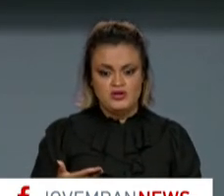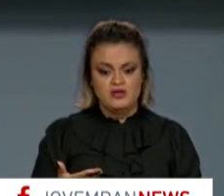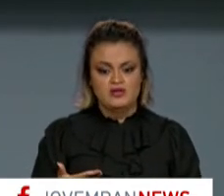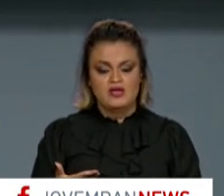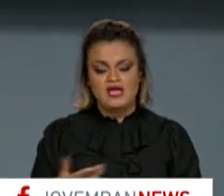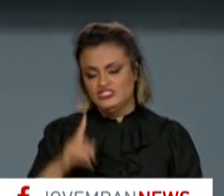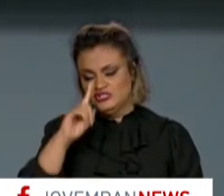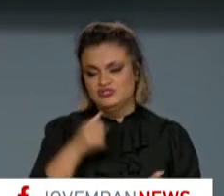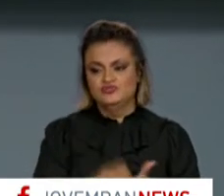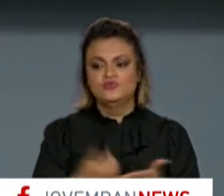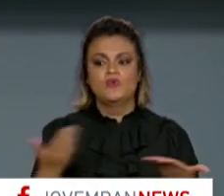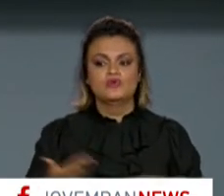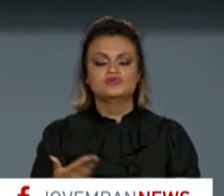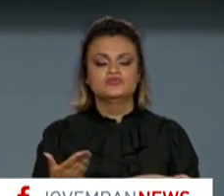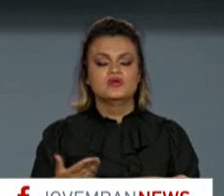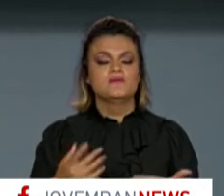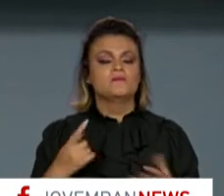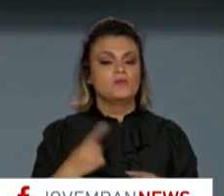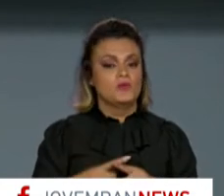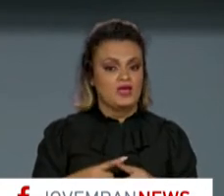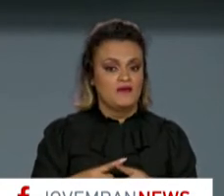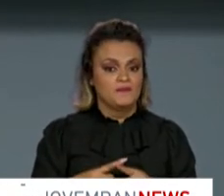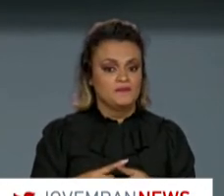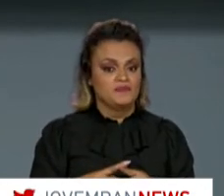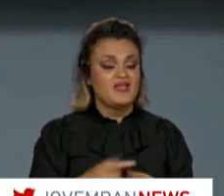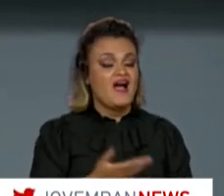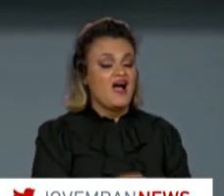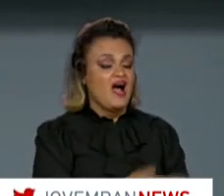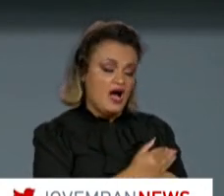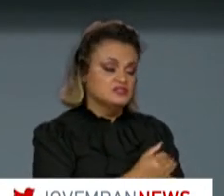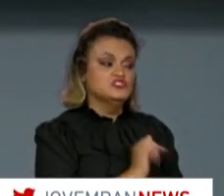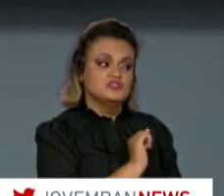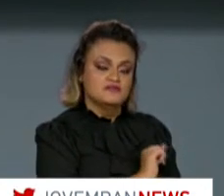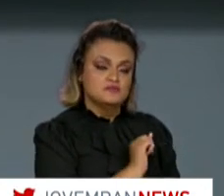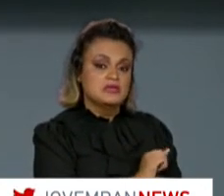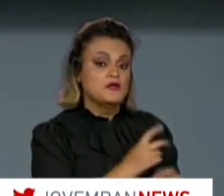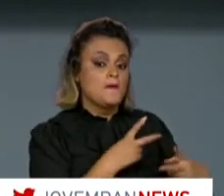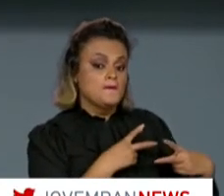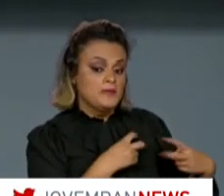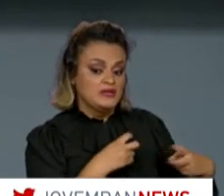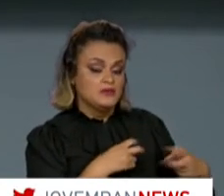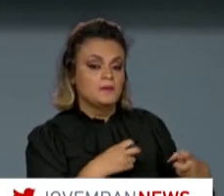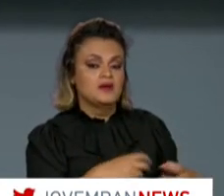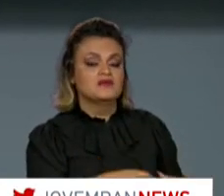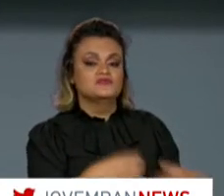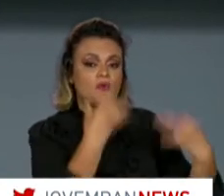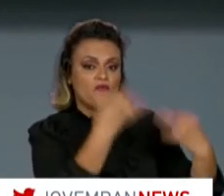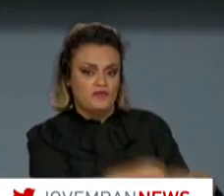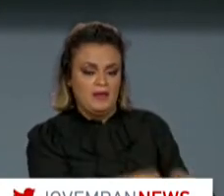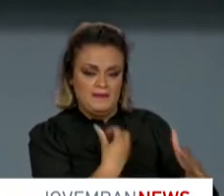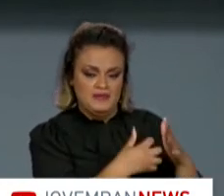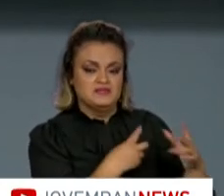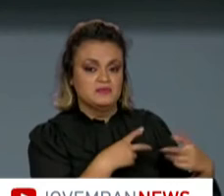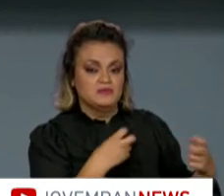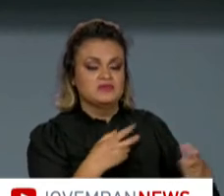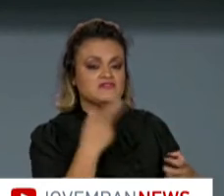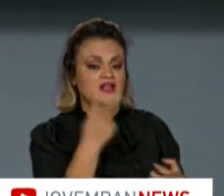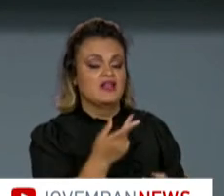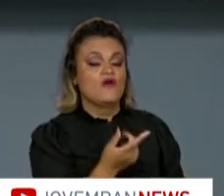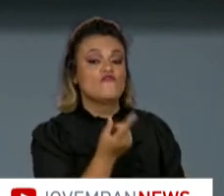queríamos tomar a decisão depois que a Petrobras dissesse qual é o